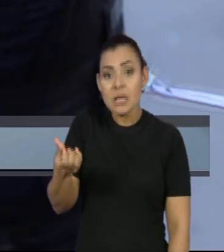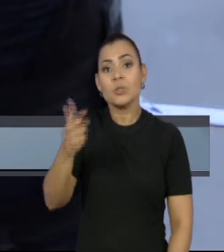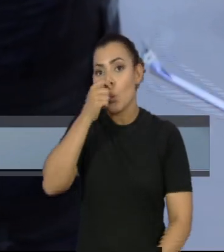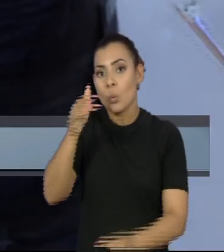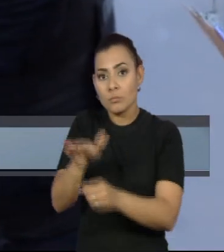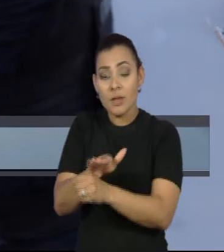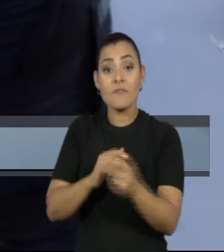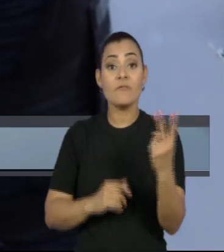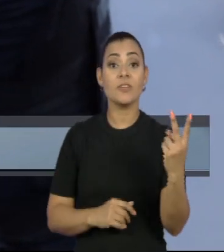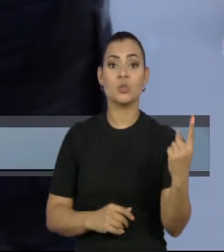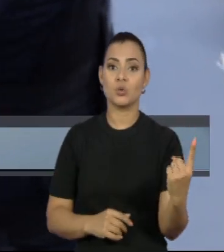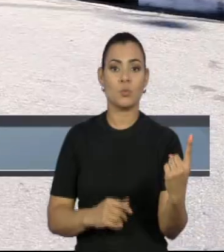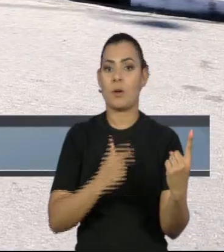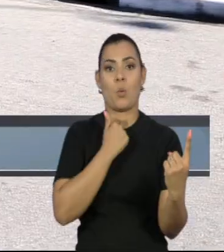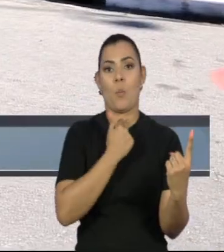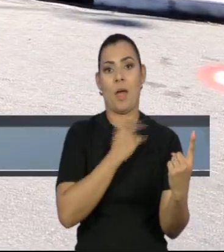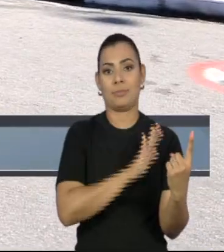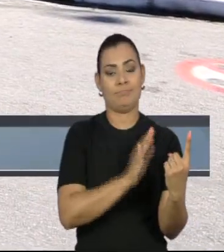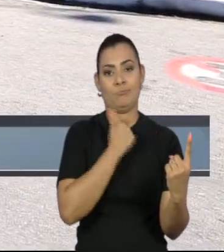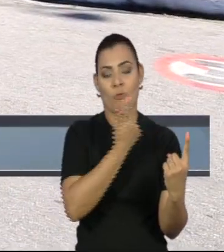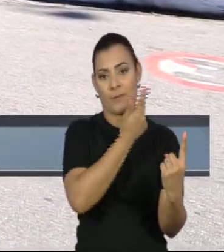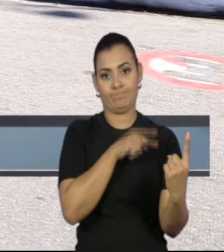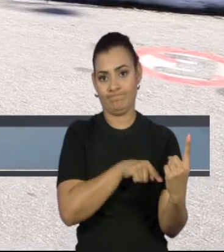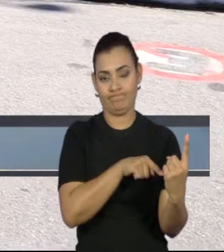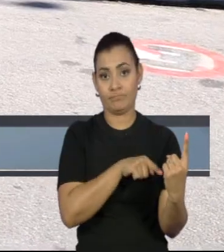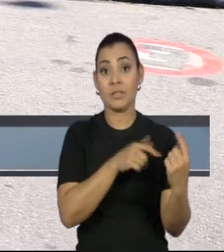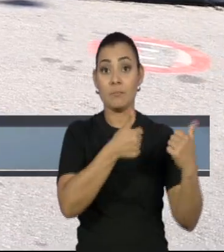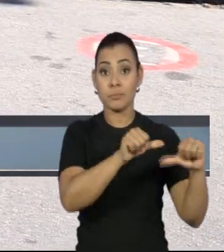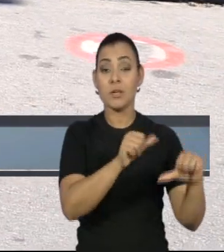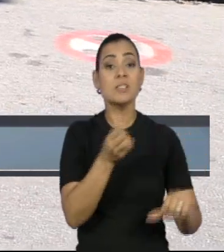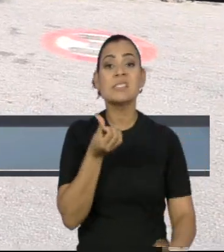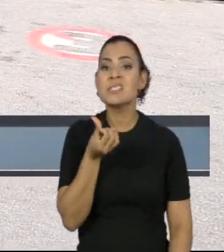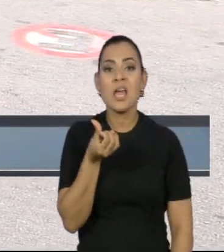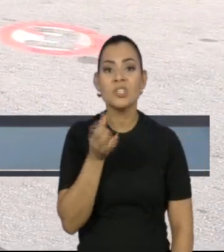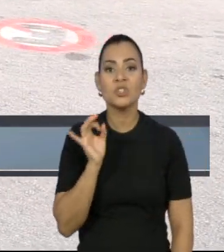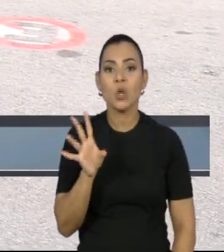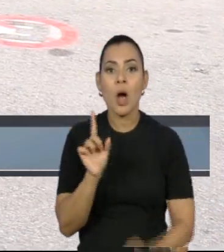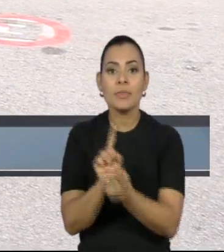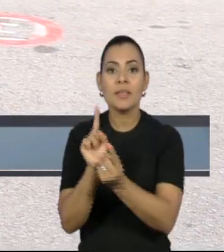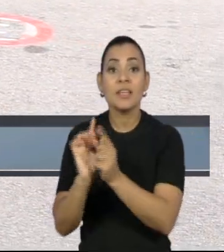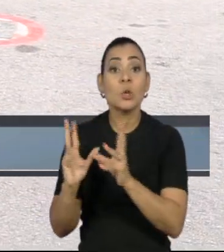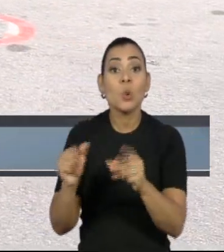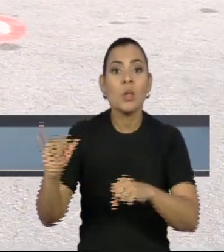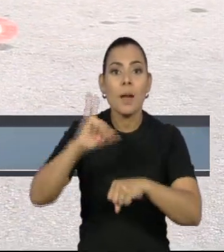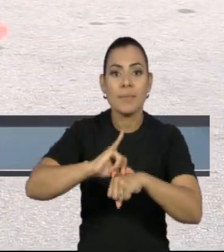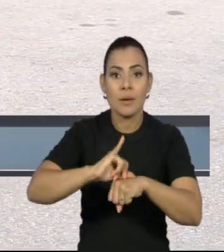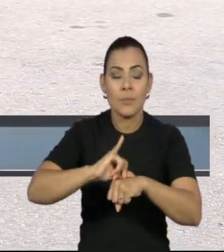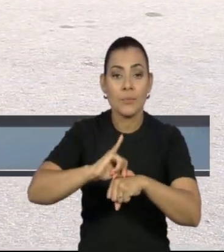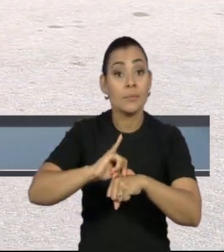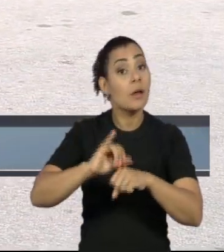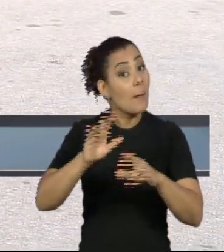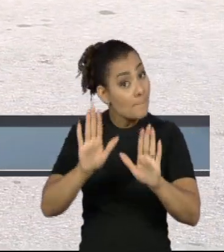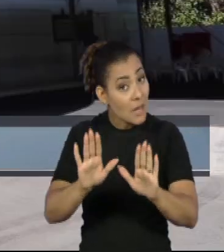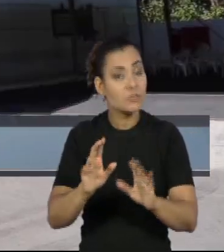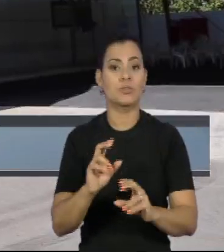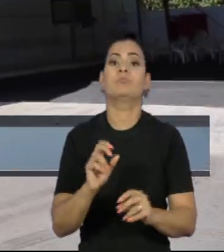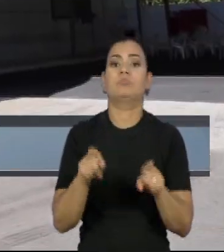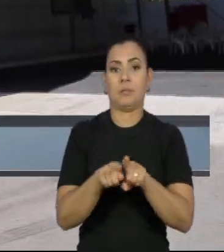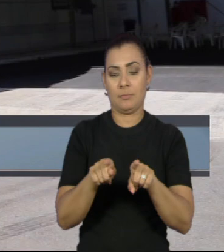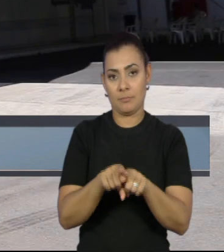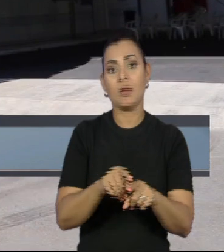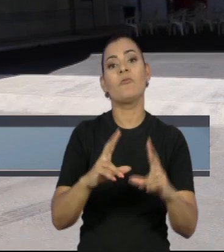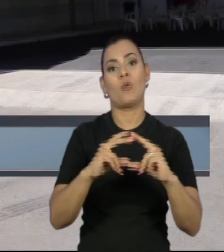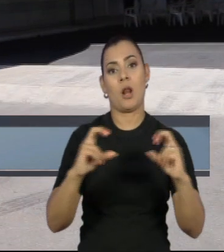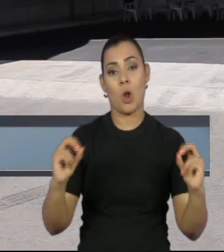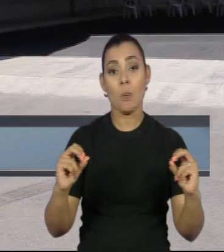21 estão indisponíveis. Ou seja, há apenas 6 leitos para atender toda a capital. Além de Florianópolis, outros